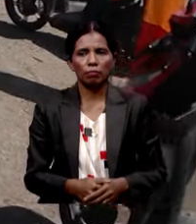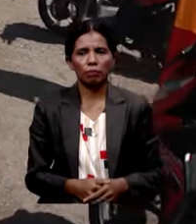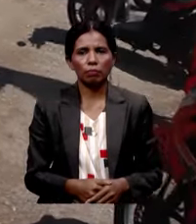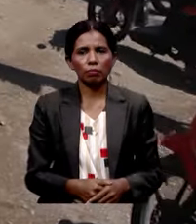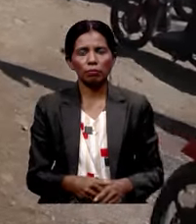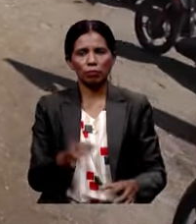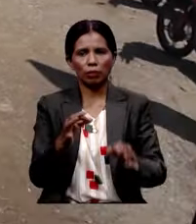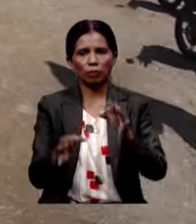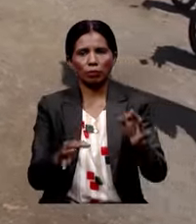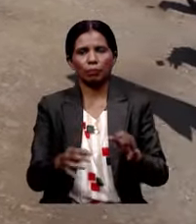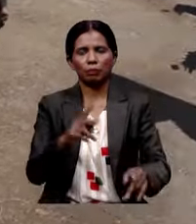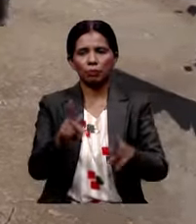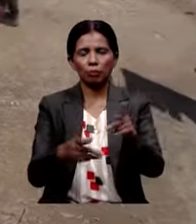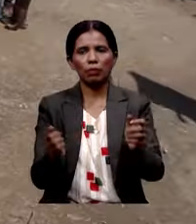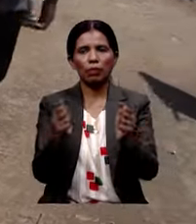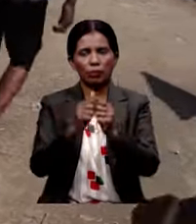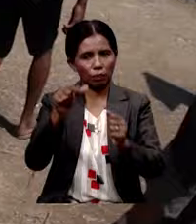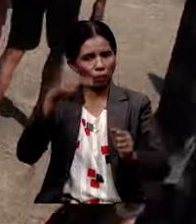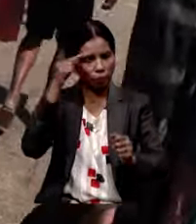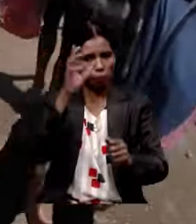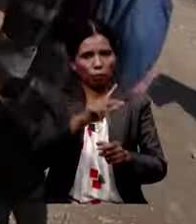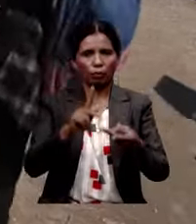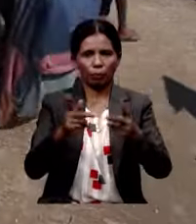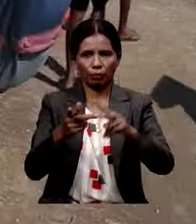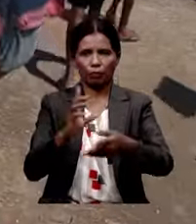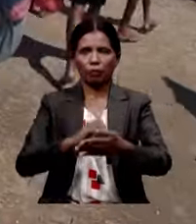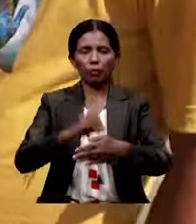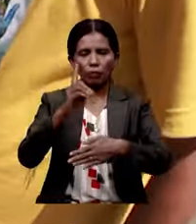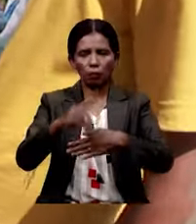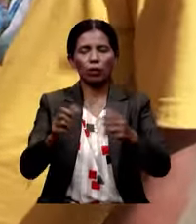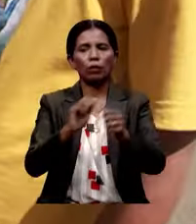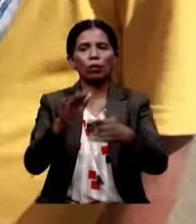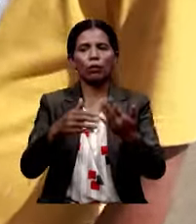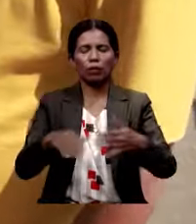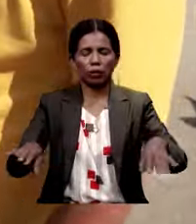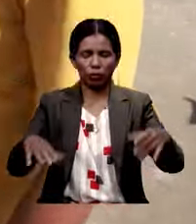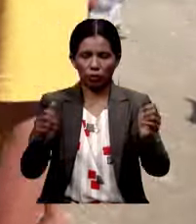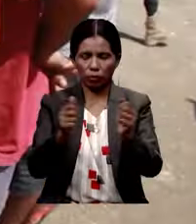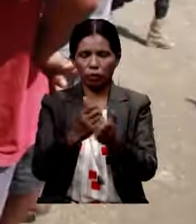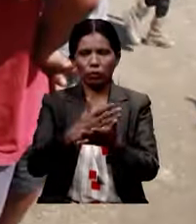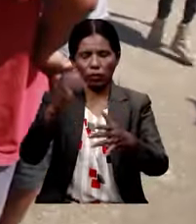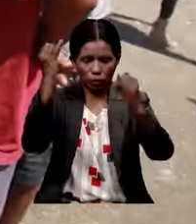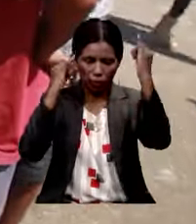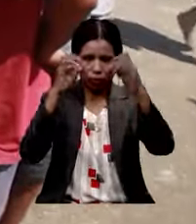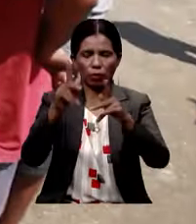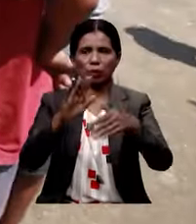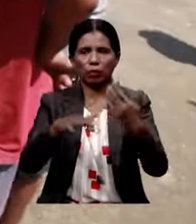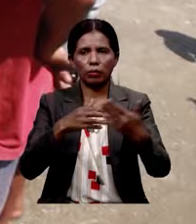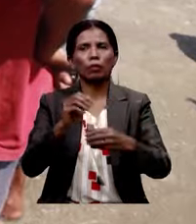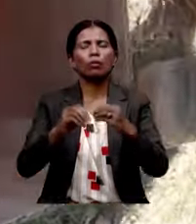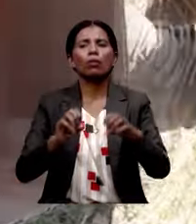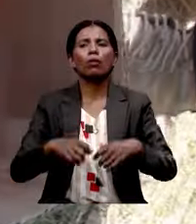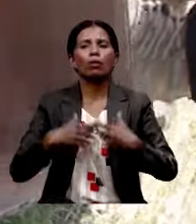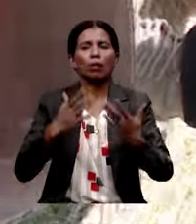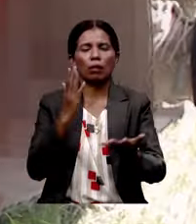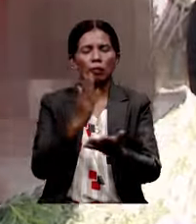Mas que durante a sociedade civil, muito com o governo, no parceiro desenvolvimento Sira, ao esforço de socializar informação para a comunidade, com a baú está